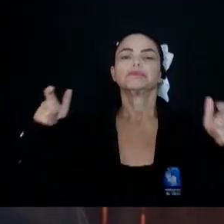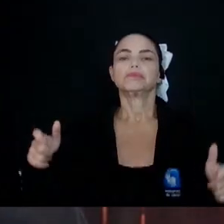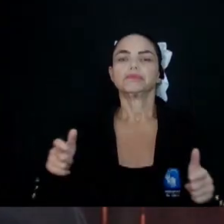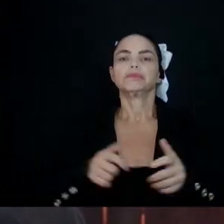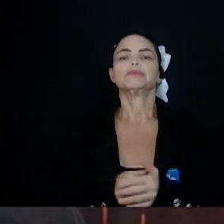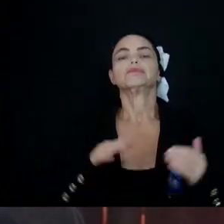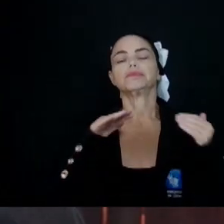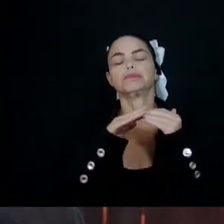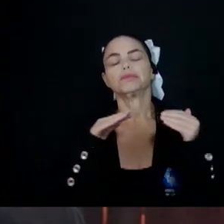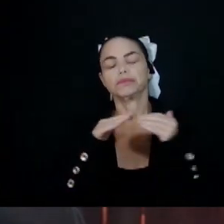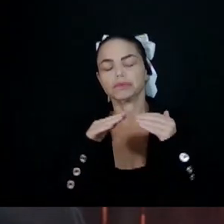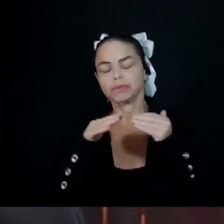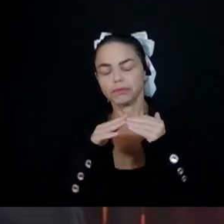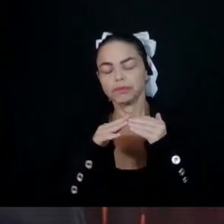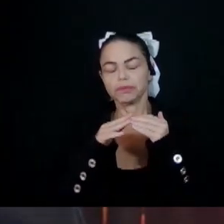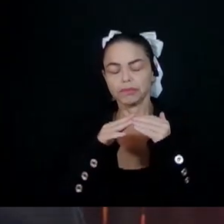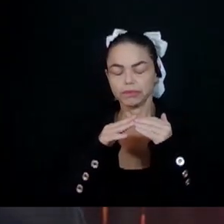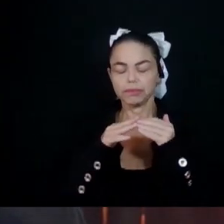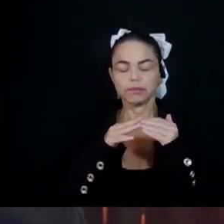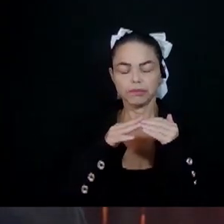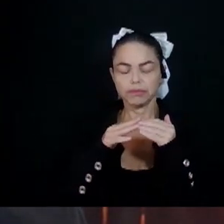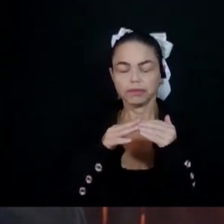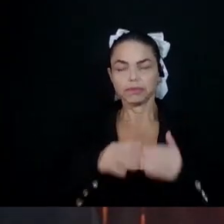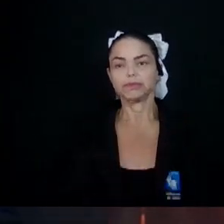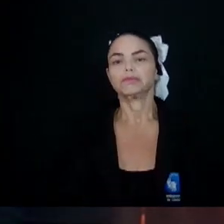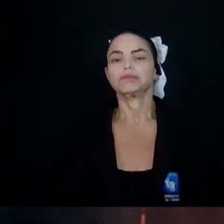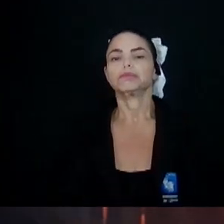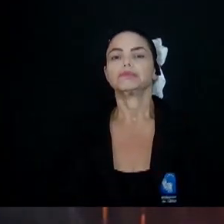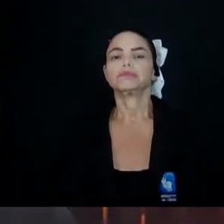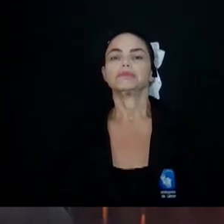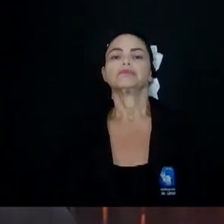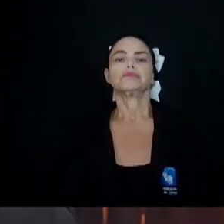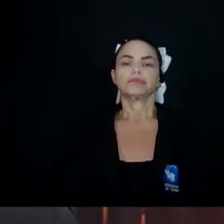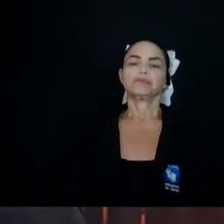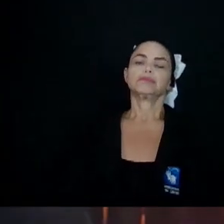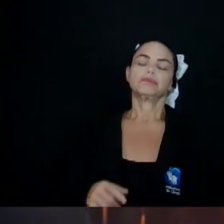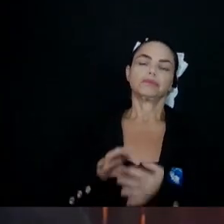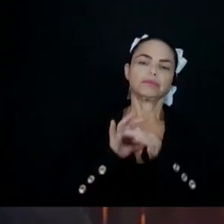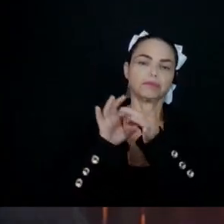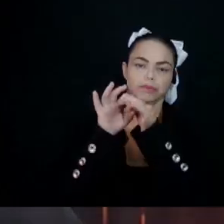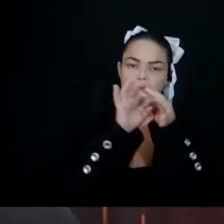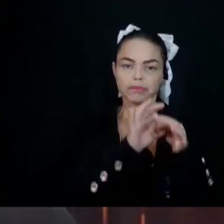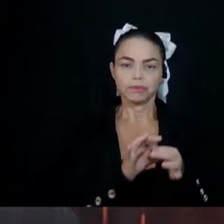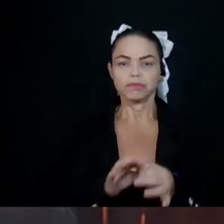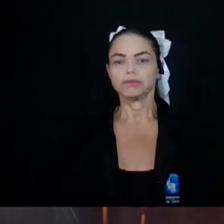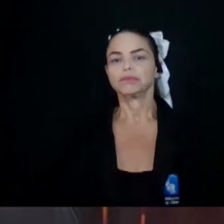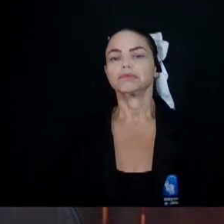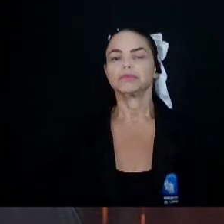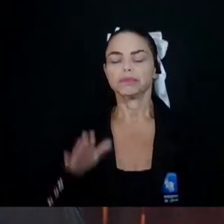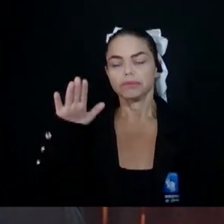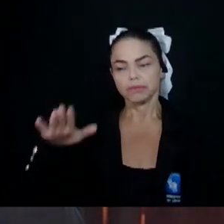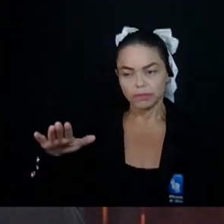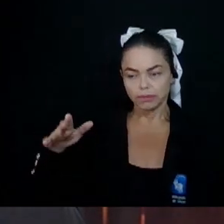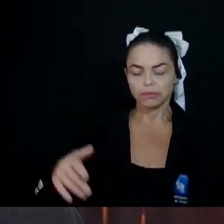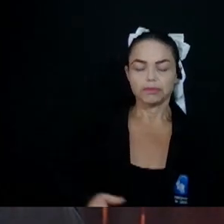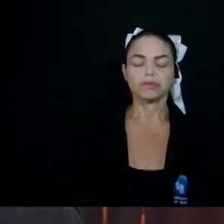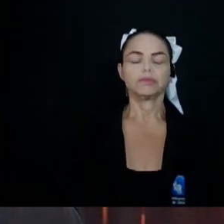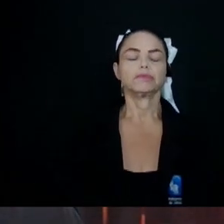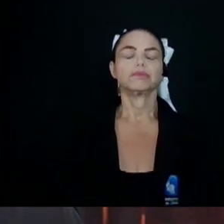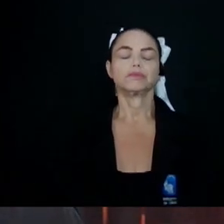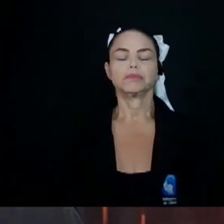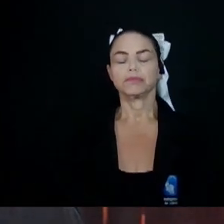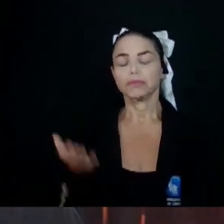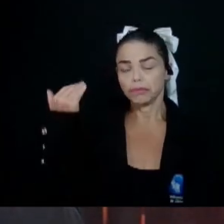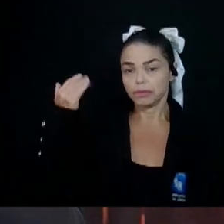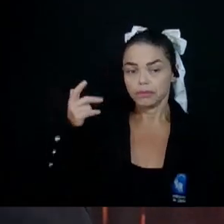acordo com, como que eu posso dizer, com o contexto geral, não para uma criança. Antigamente era muito